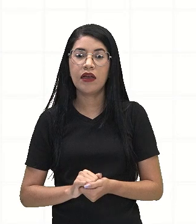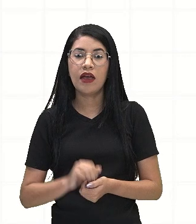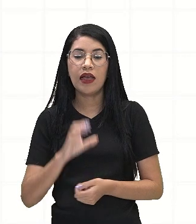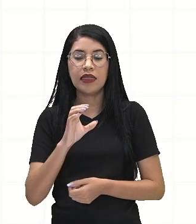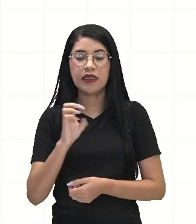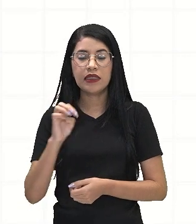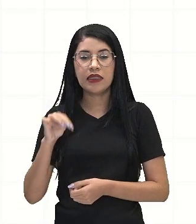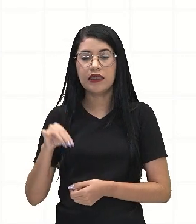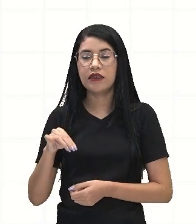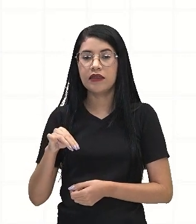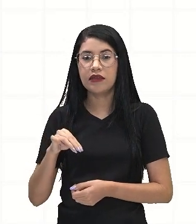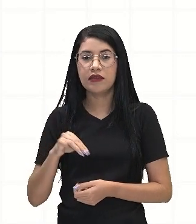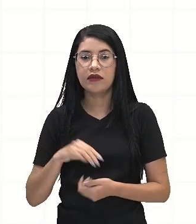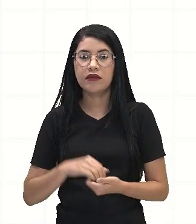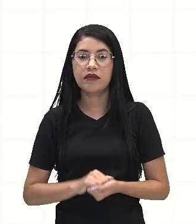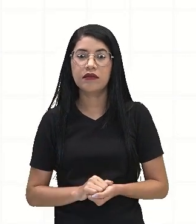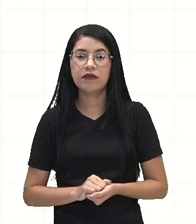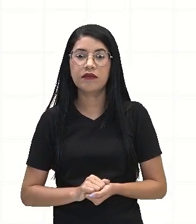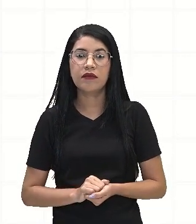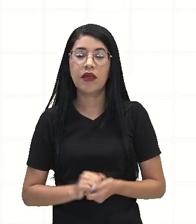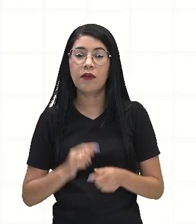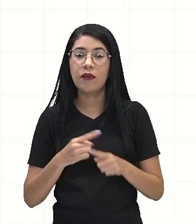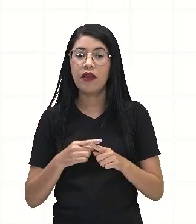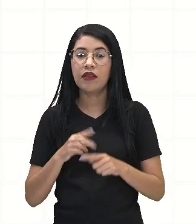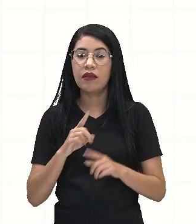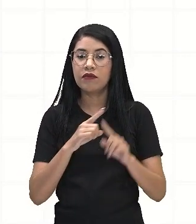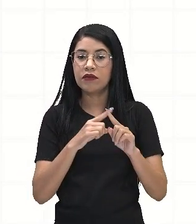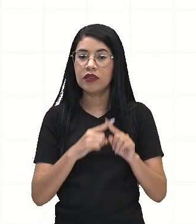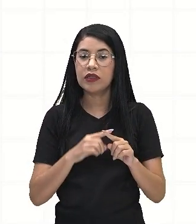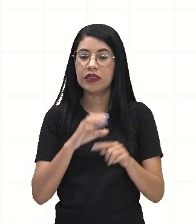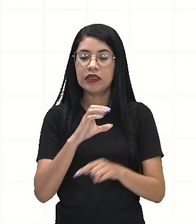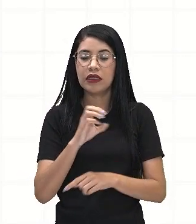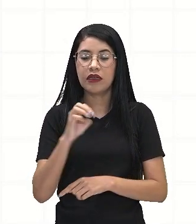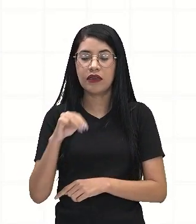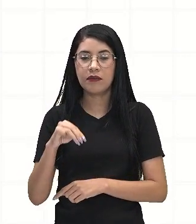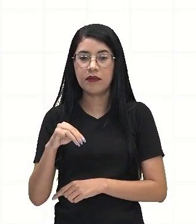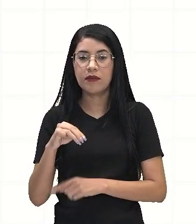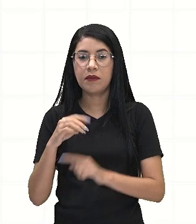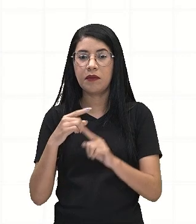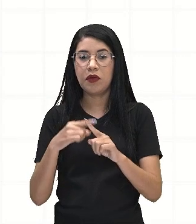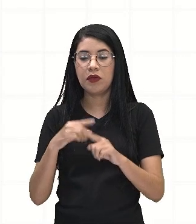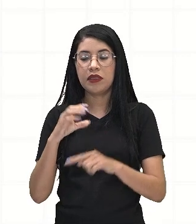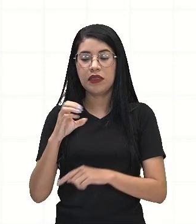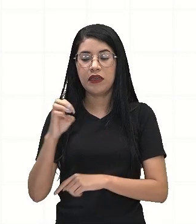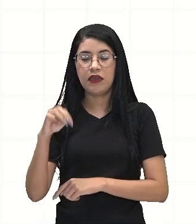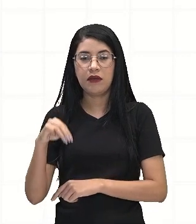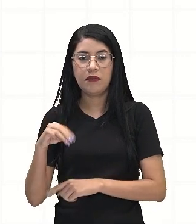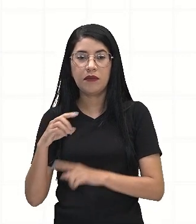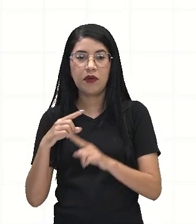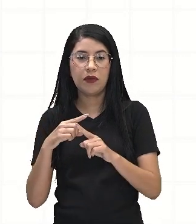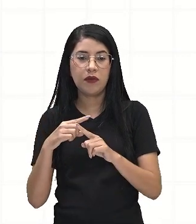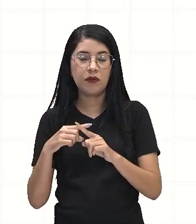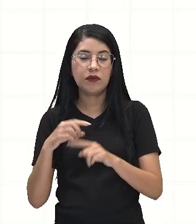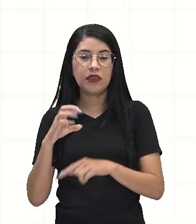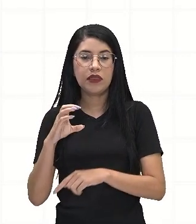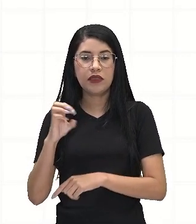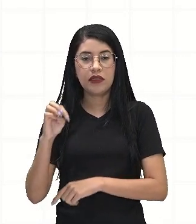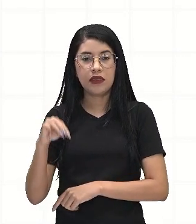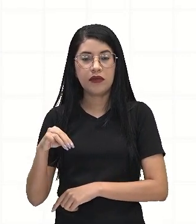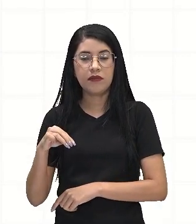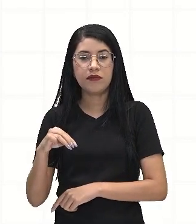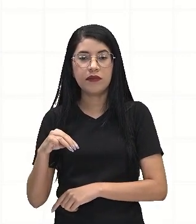centímetros, e como a gente está multiplicando centímetro aqui, ó, por centímetro